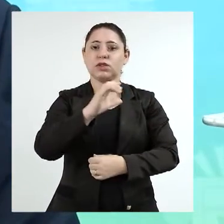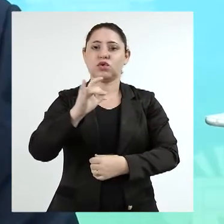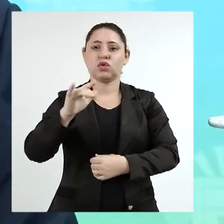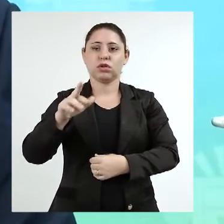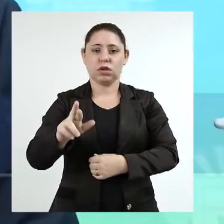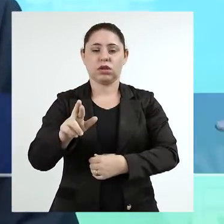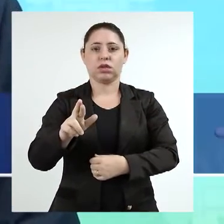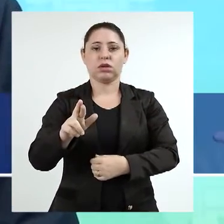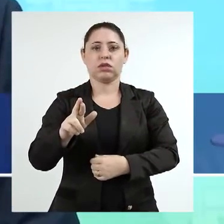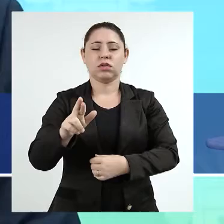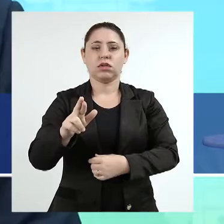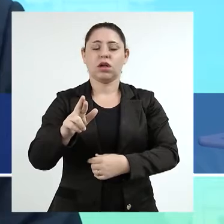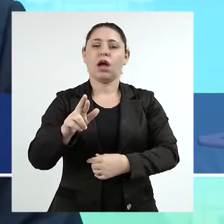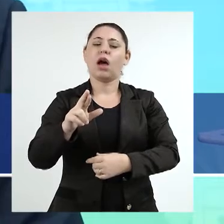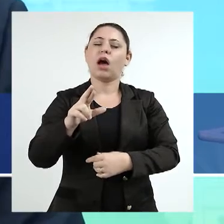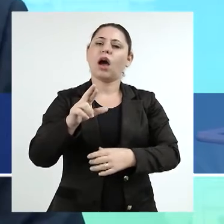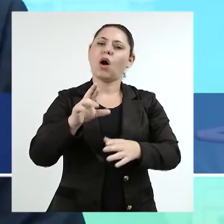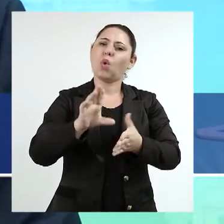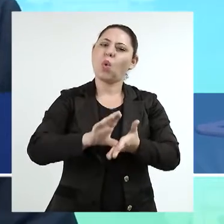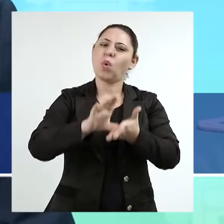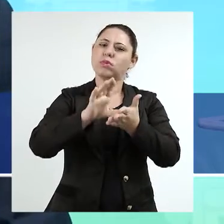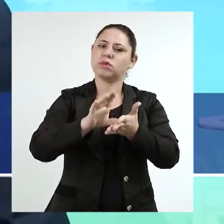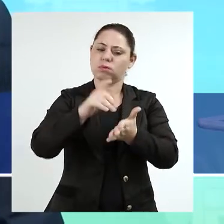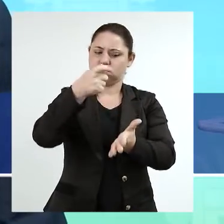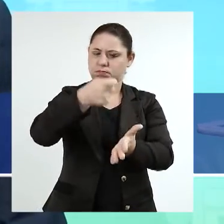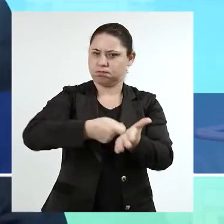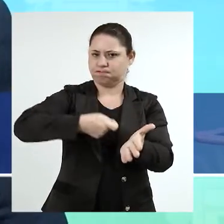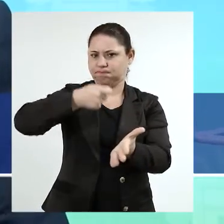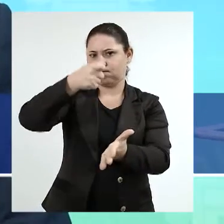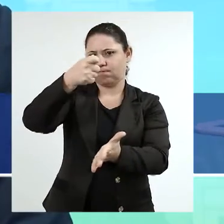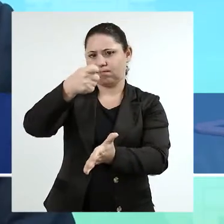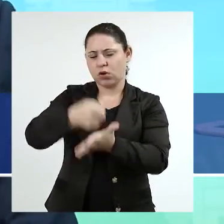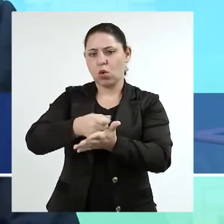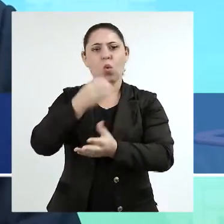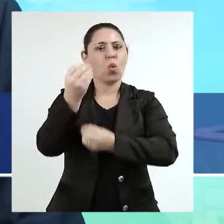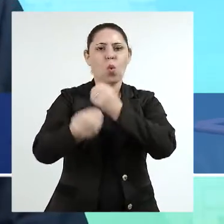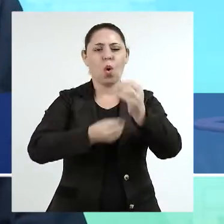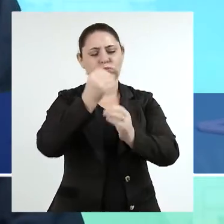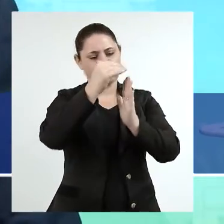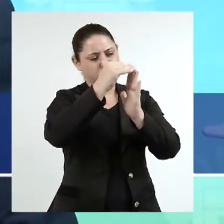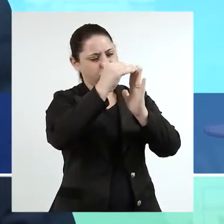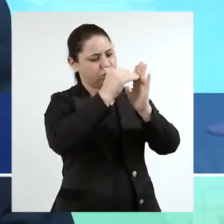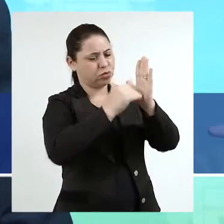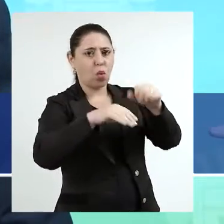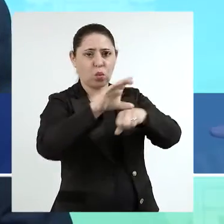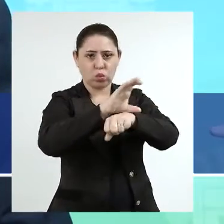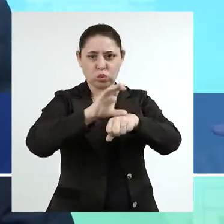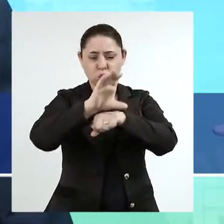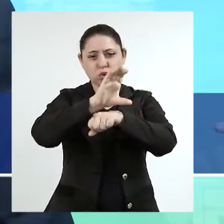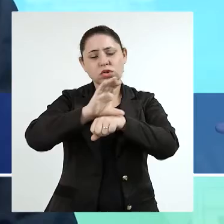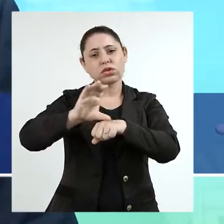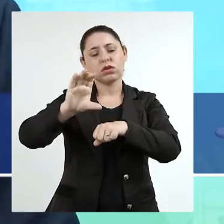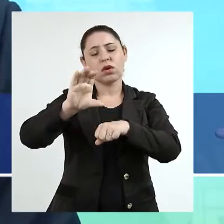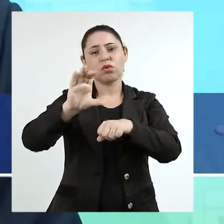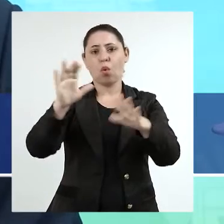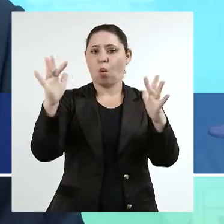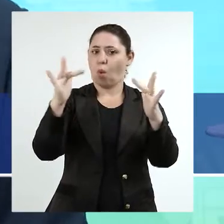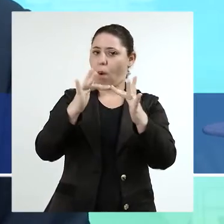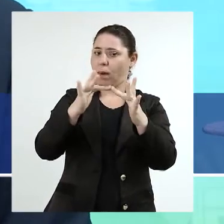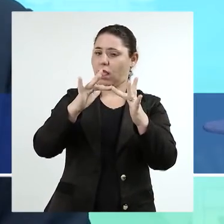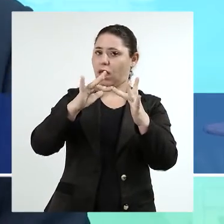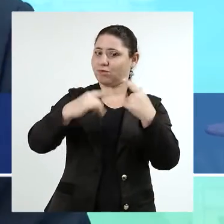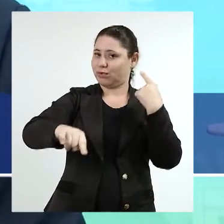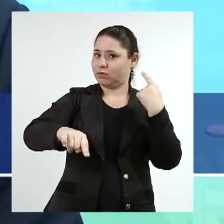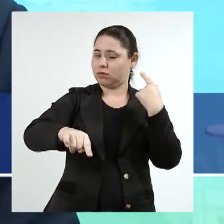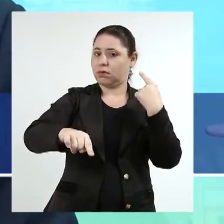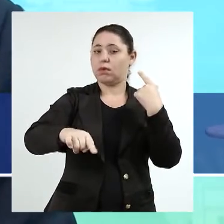Constituição e Justiça. Essa comissão tem sido muito rigorosa no critério do que tange a constitucionalidade. Com isso,